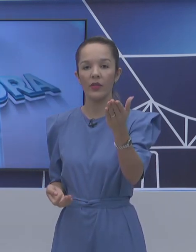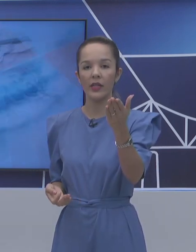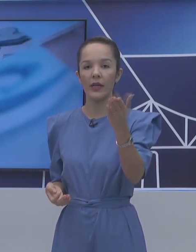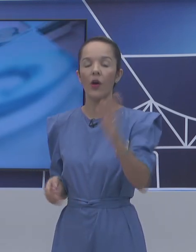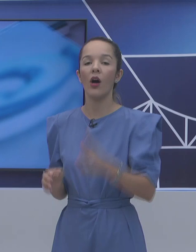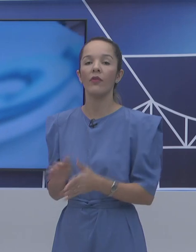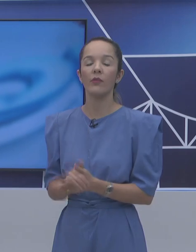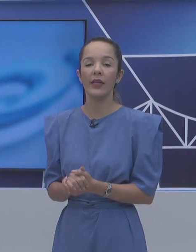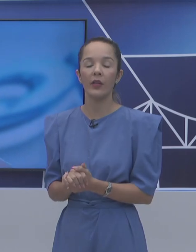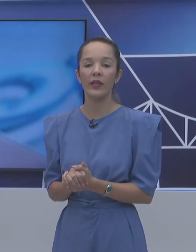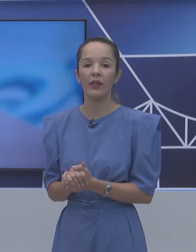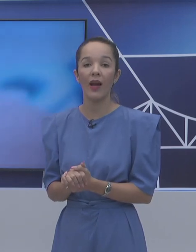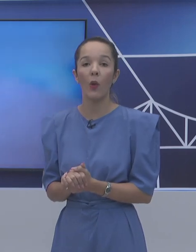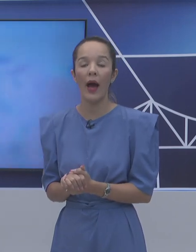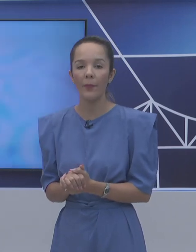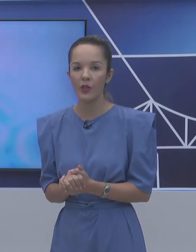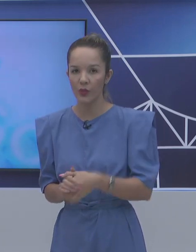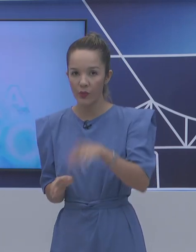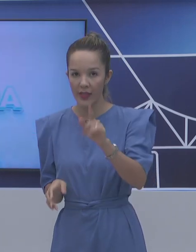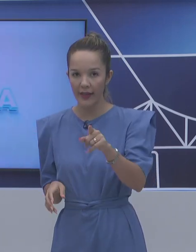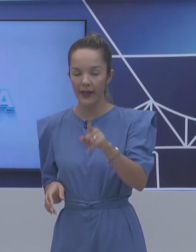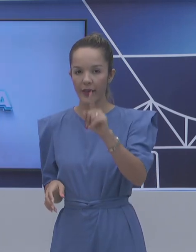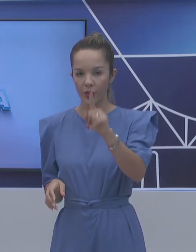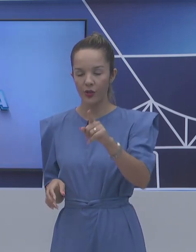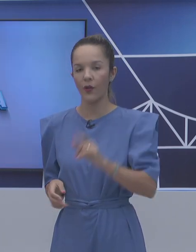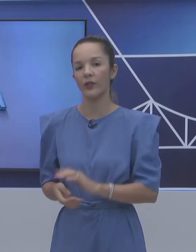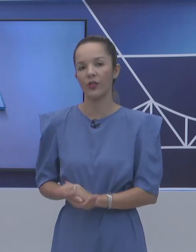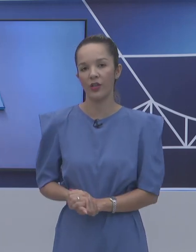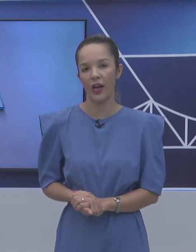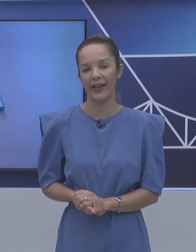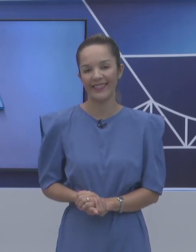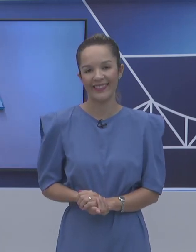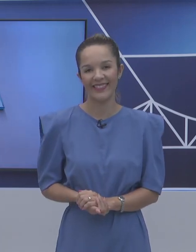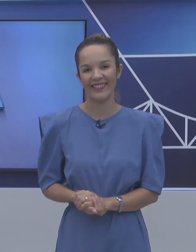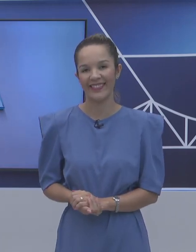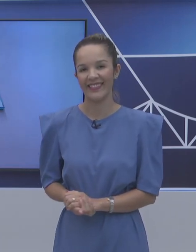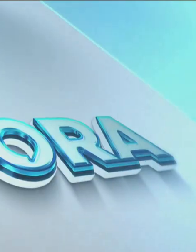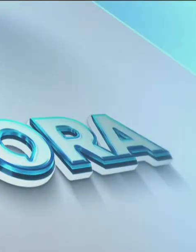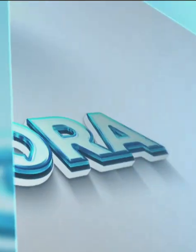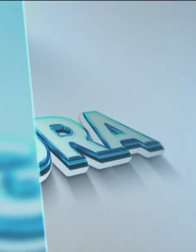para você. Ó, vamos aqui no intervalo rapidinho, não sai daí que a gente volta já já.